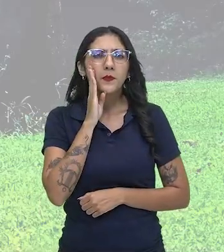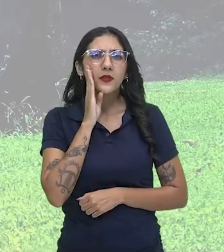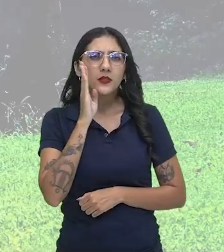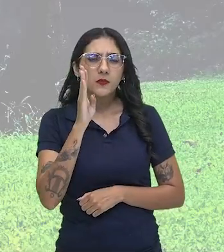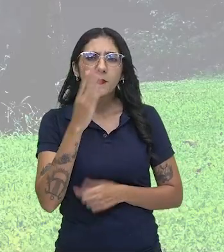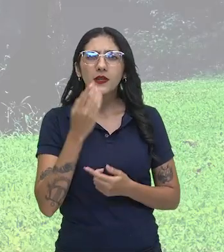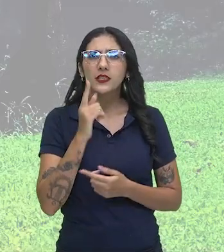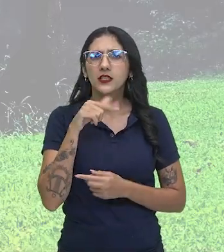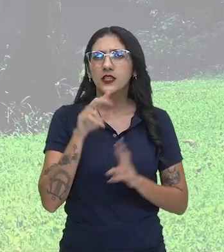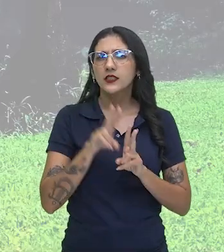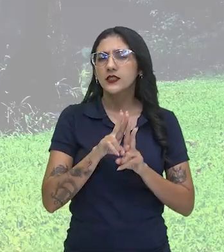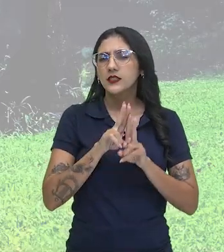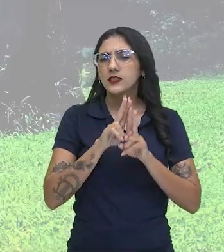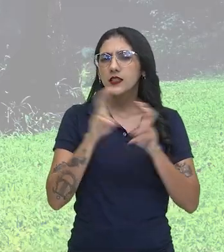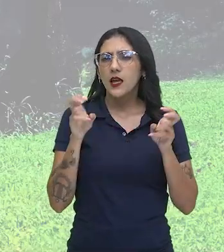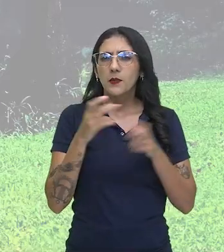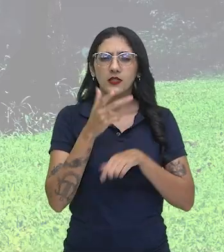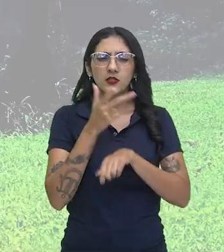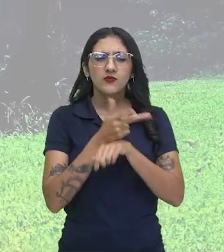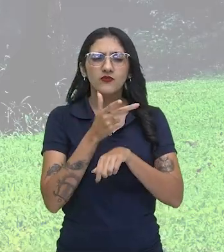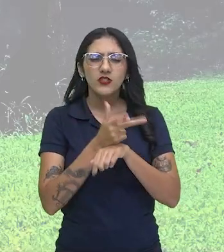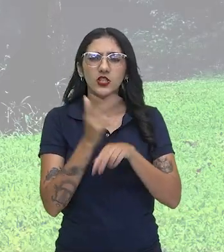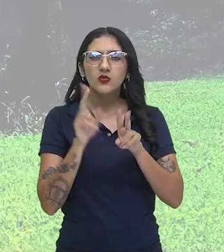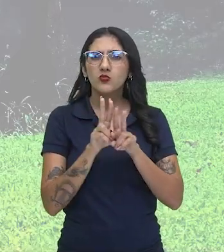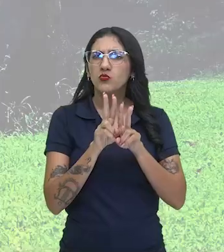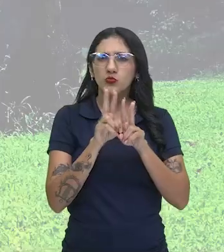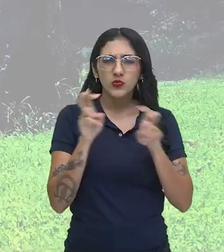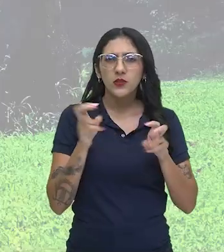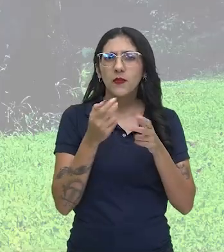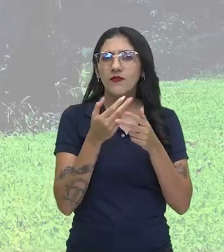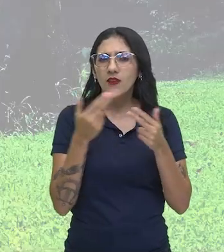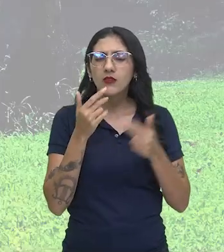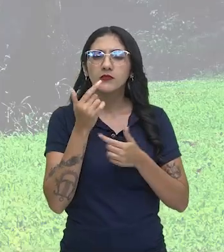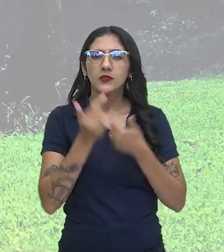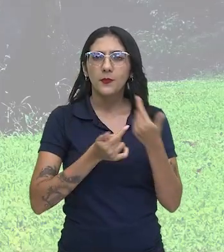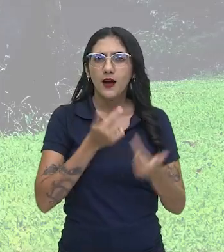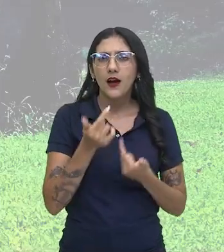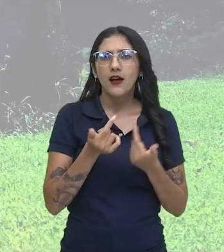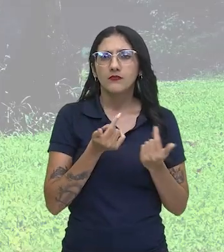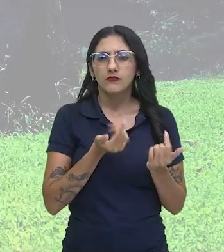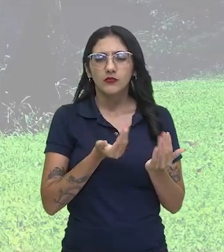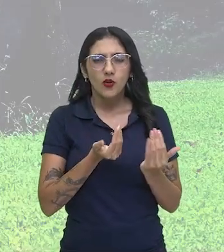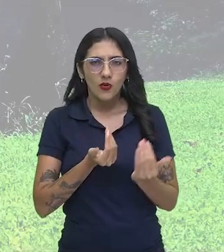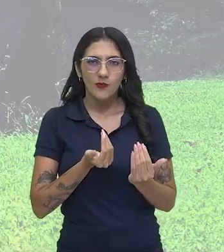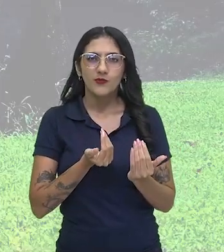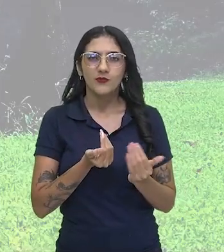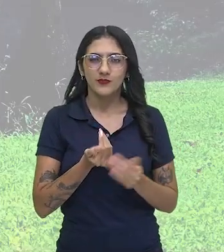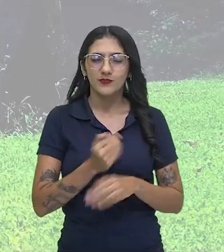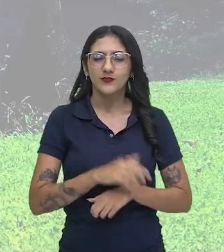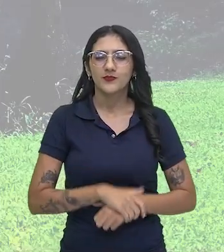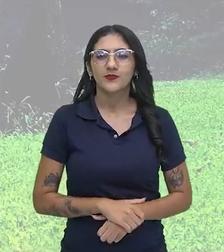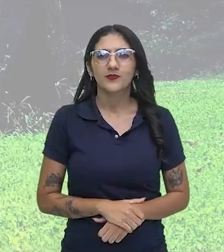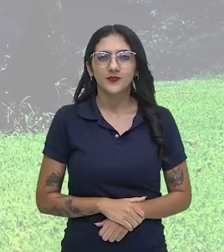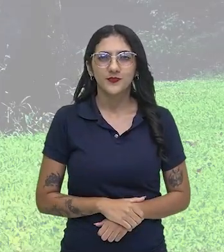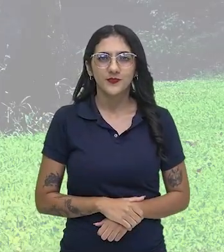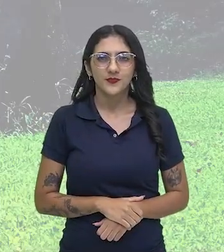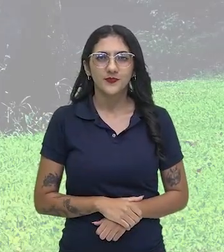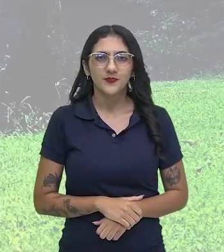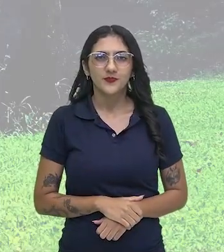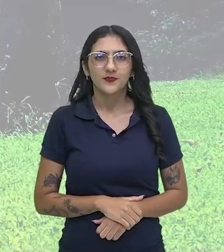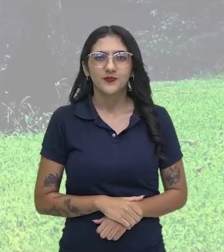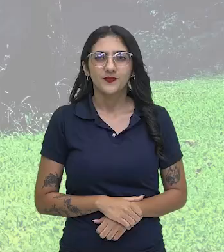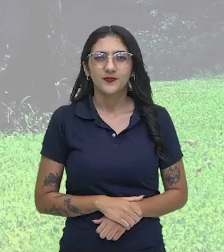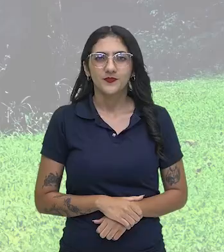do documentário, né, com o tema trabalho, né, trabalho, juventude, certo? Perfeito. E para a